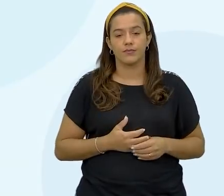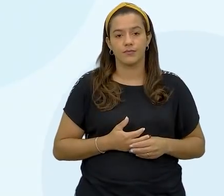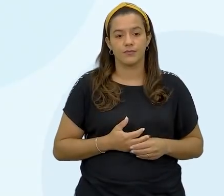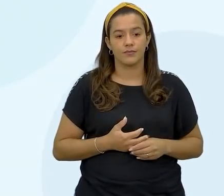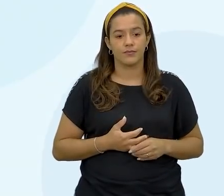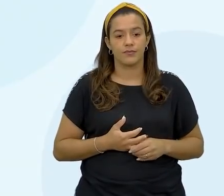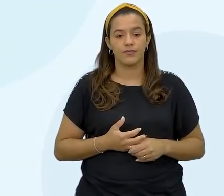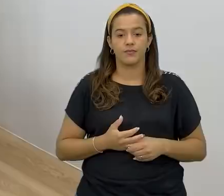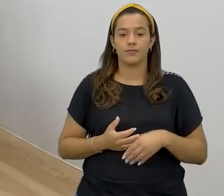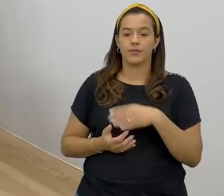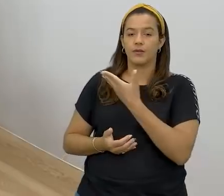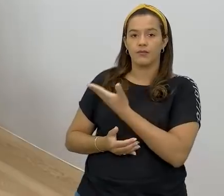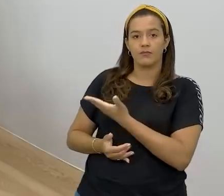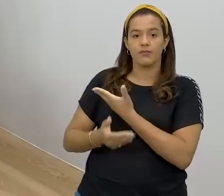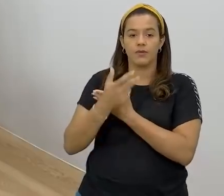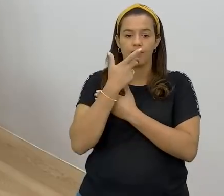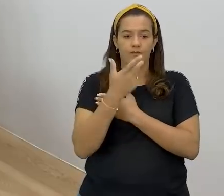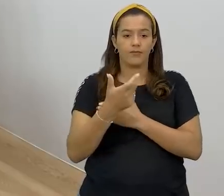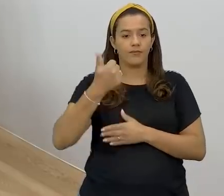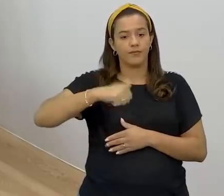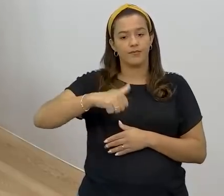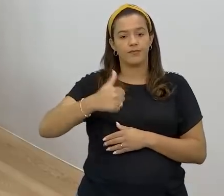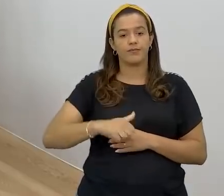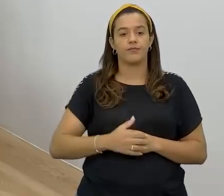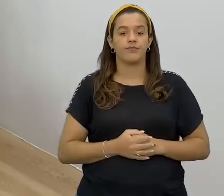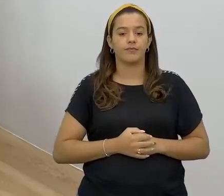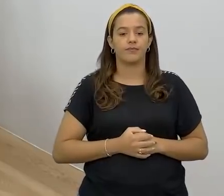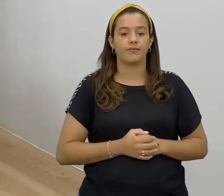Isis, comenta um pouquinho, então, da avaliação.